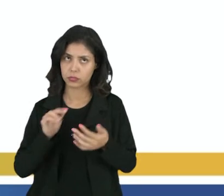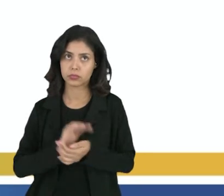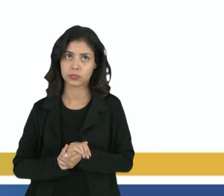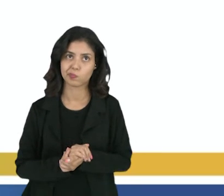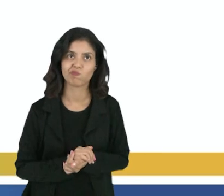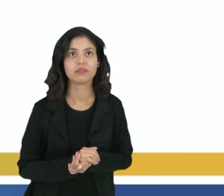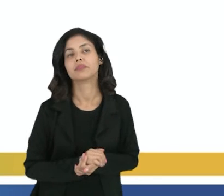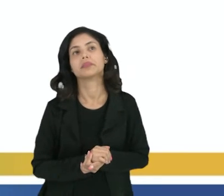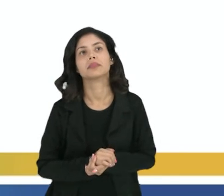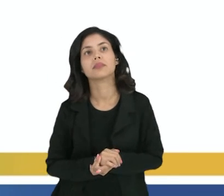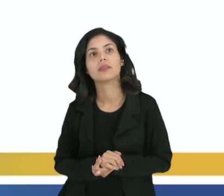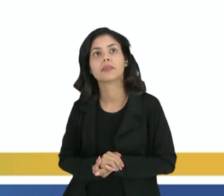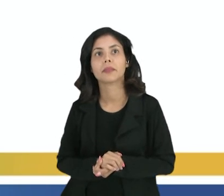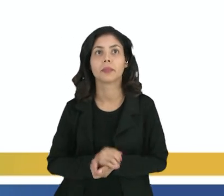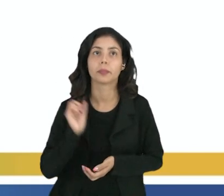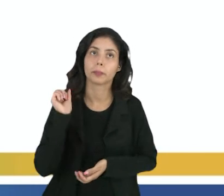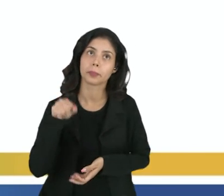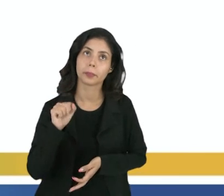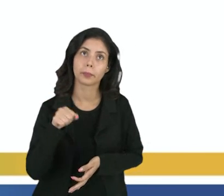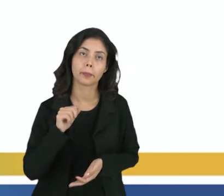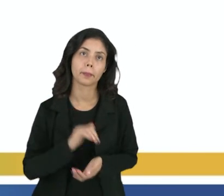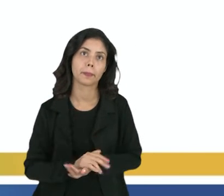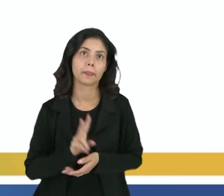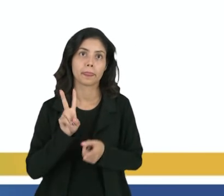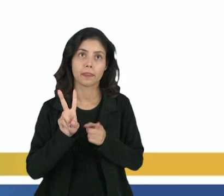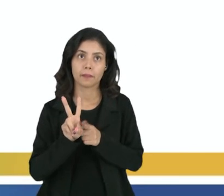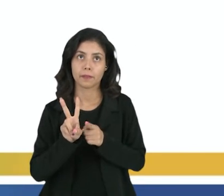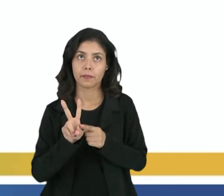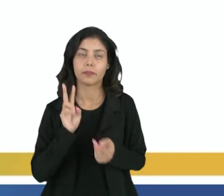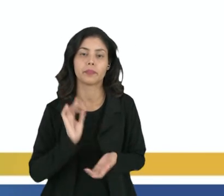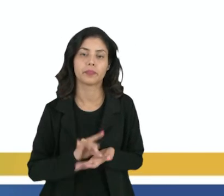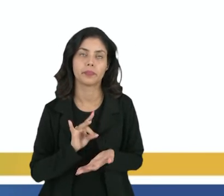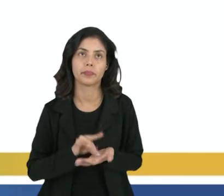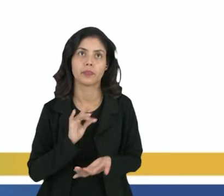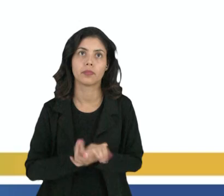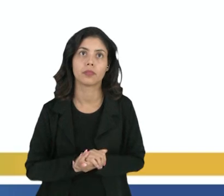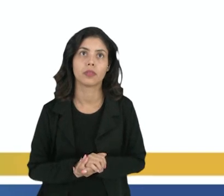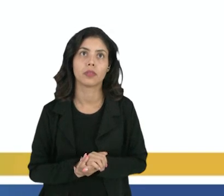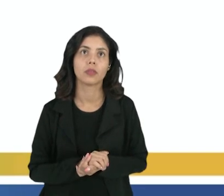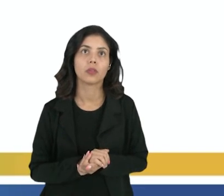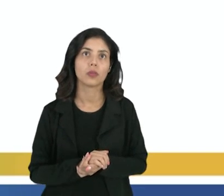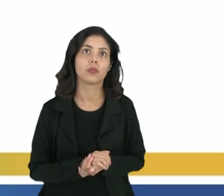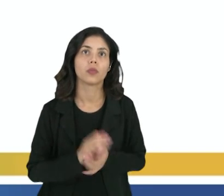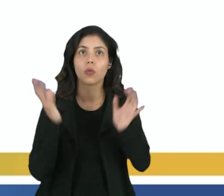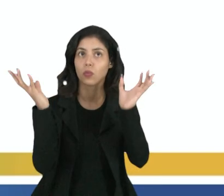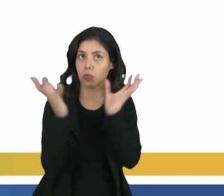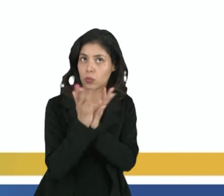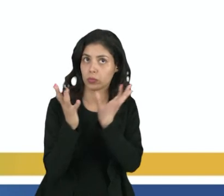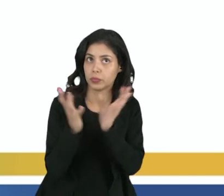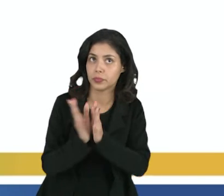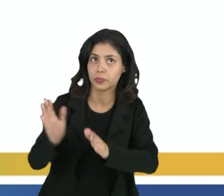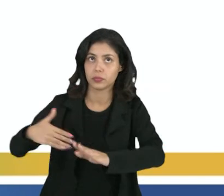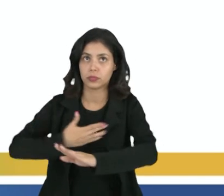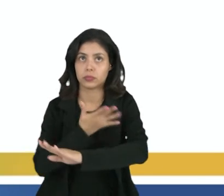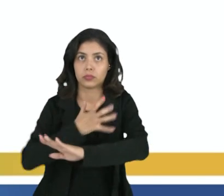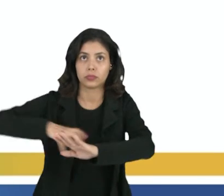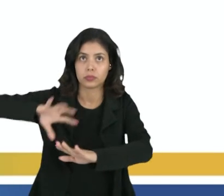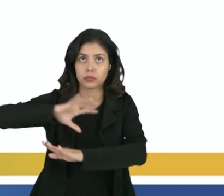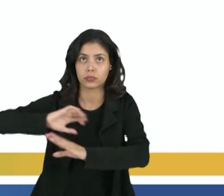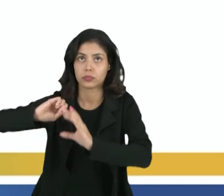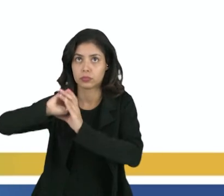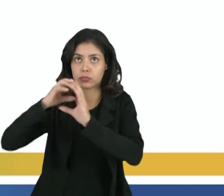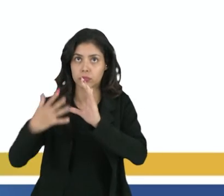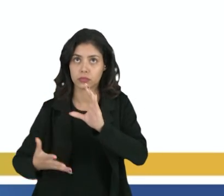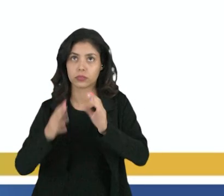diversos fatores? Sim, então é verdadeira essa afirmativa, ok? A 2. Um bioma é um conjunto